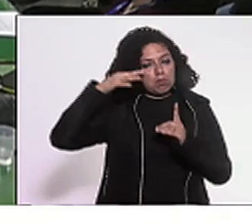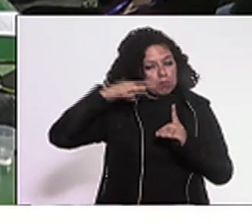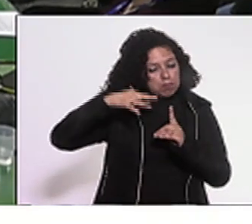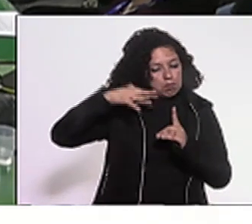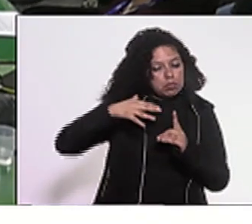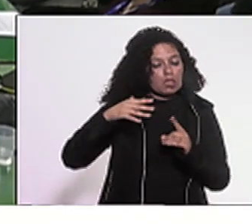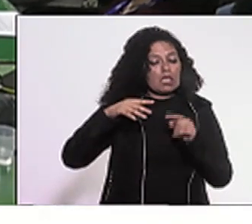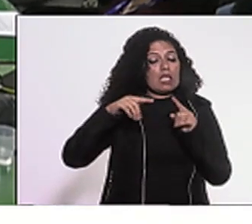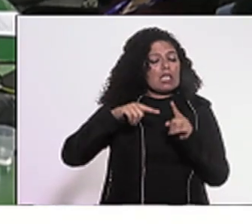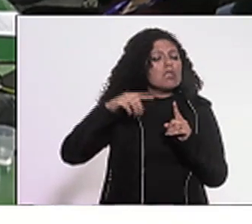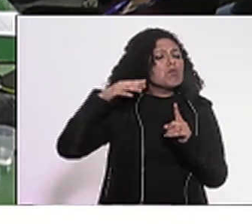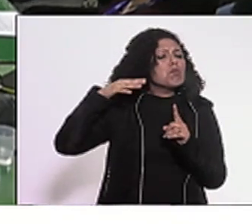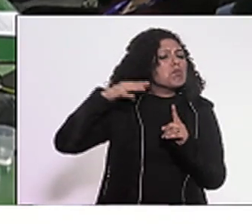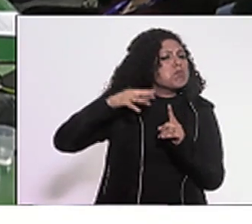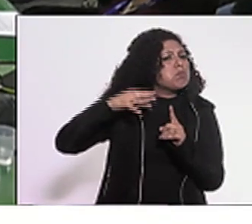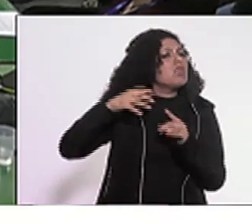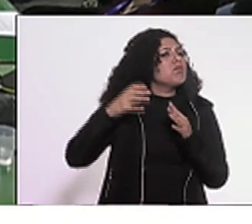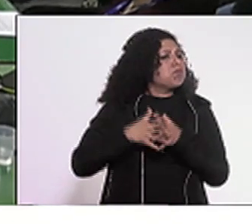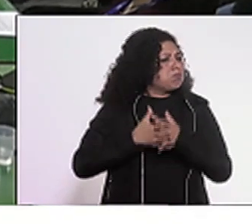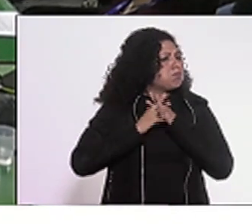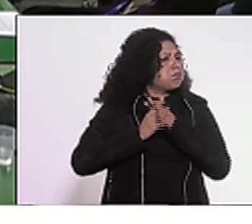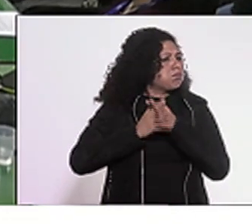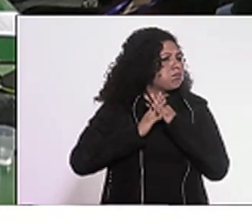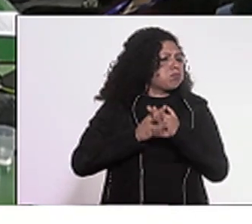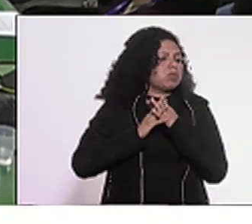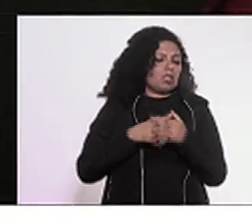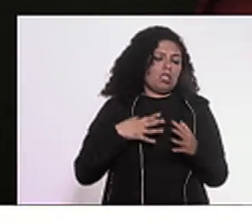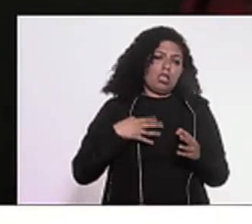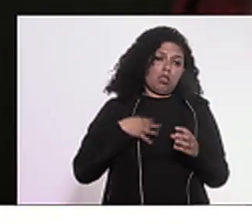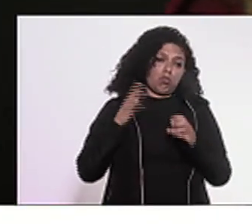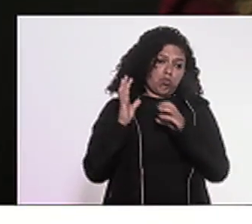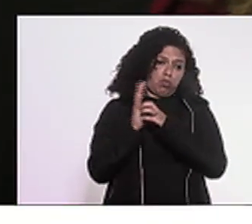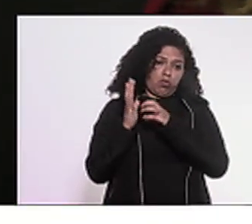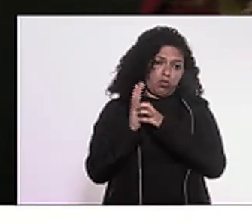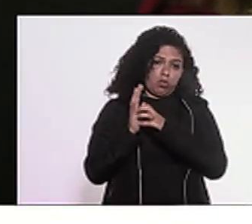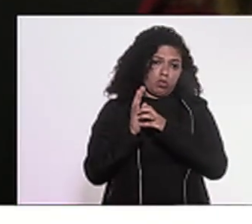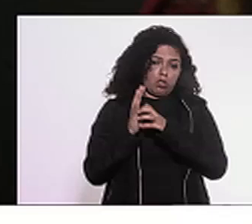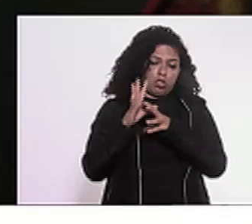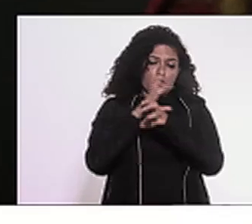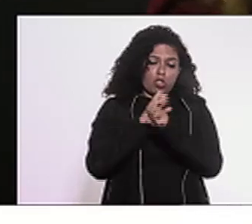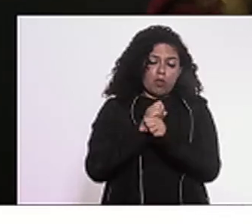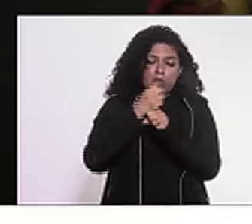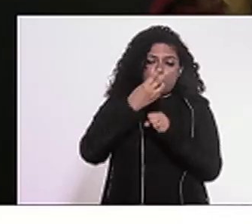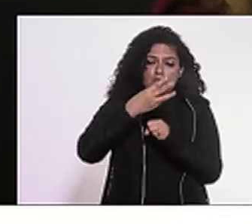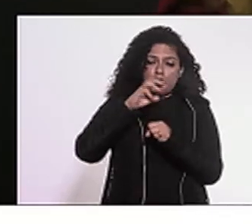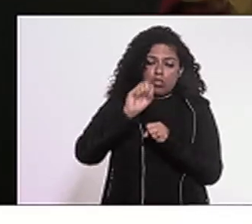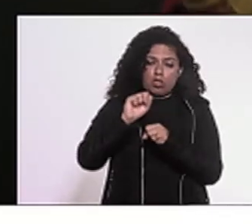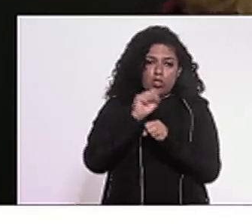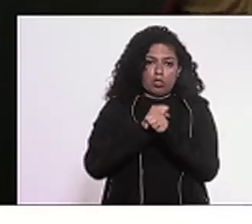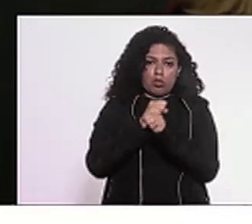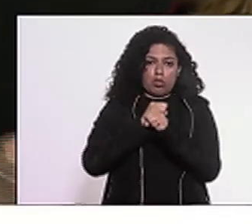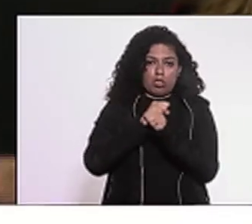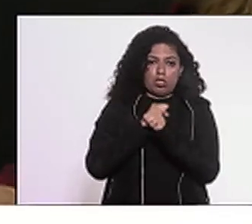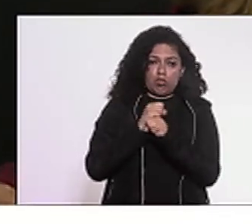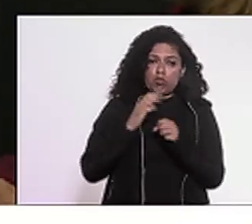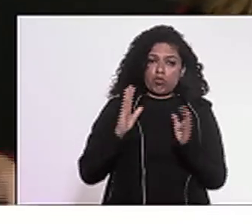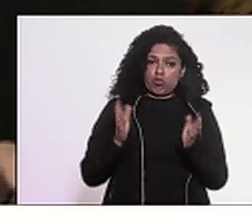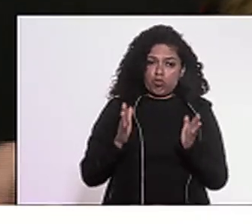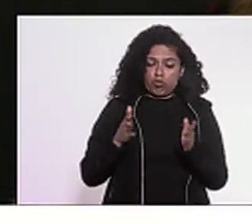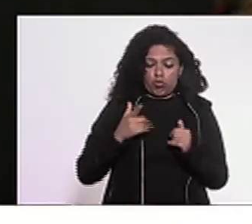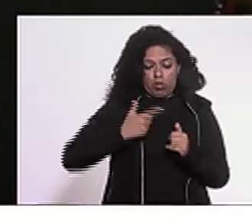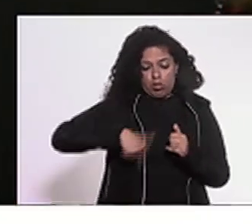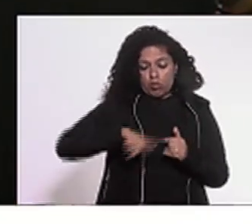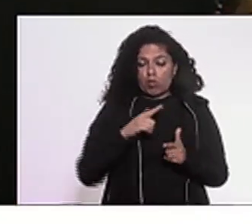meio complicado, porque eu, como servidor público, 38 anos de casa, nós estamos passando por um problema